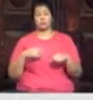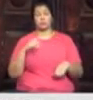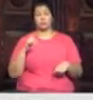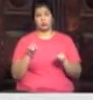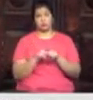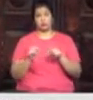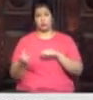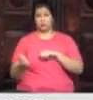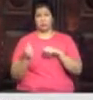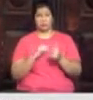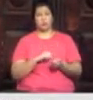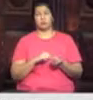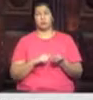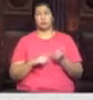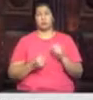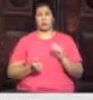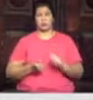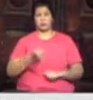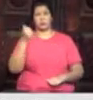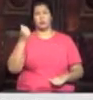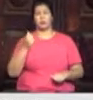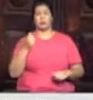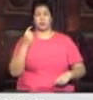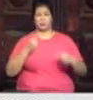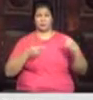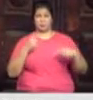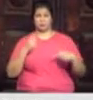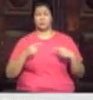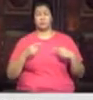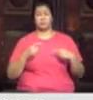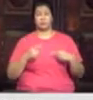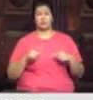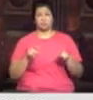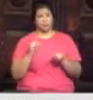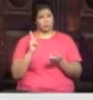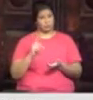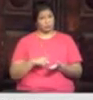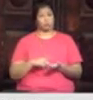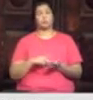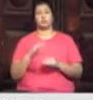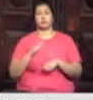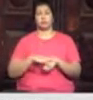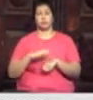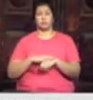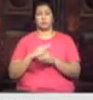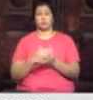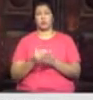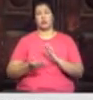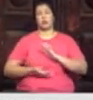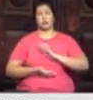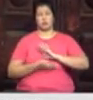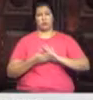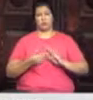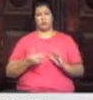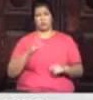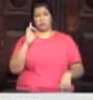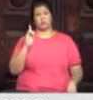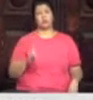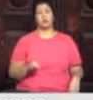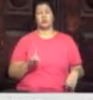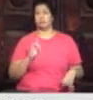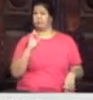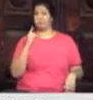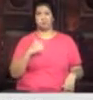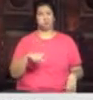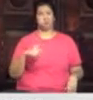de modernização e melhoria da competitividade. Na verdade, estas iniciativas retiram direitos, não resolvem o problema do emprego